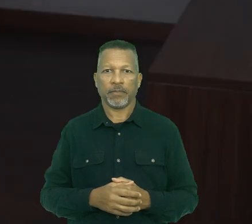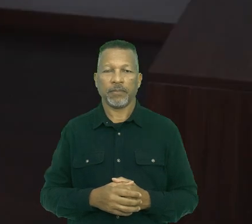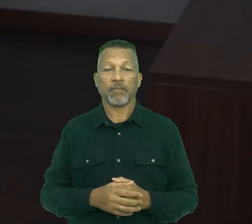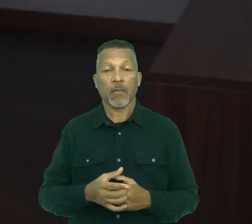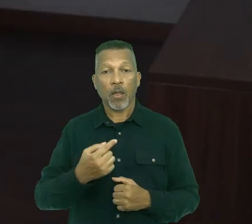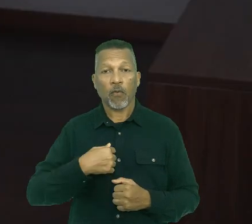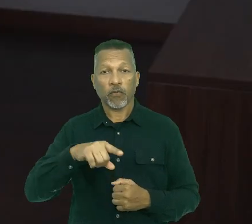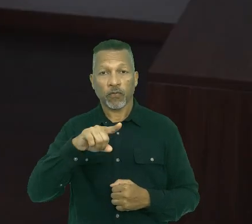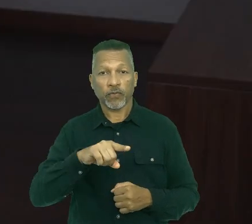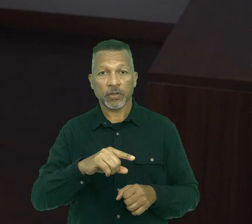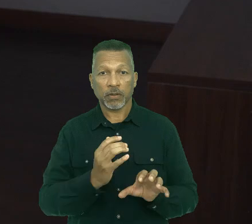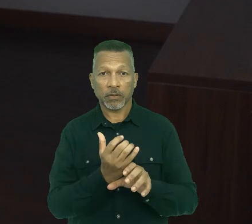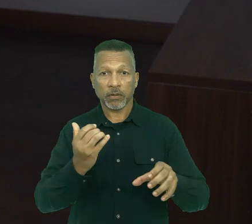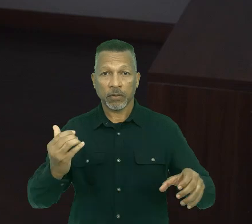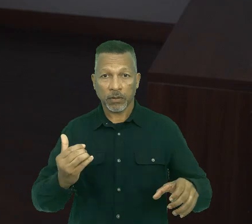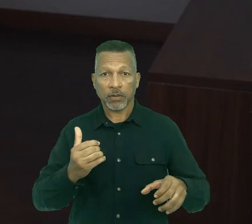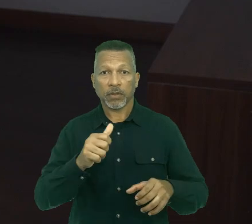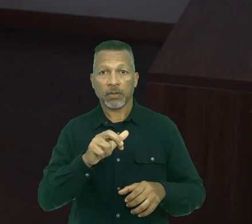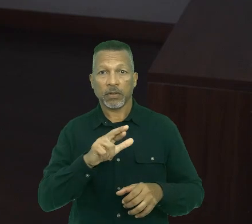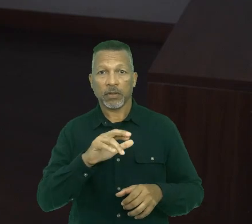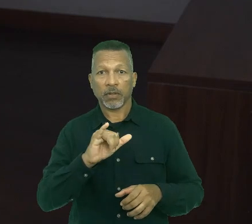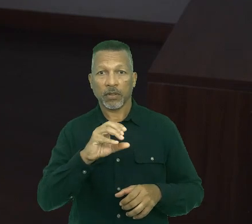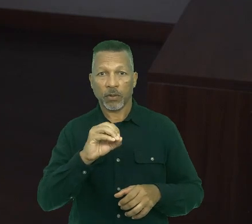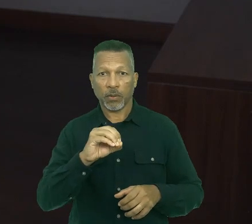Eu fui fazer engenharia em Ouro Preto,